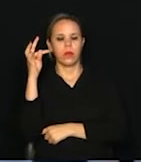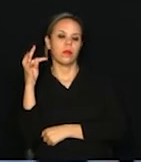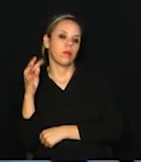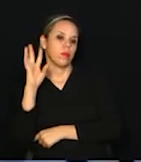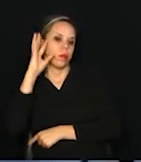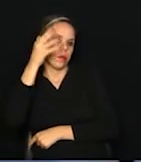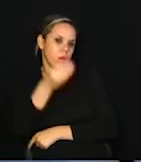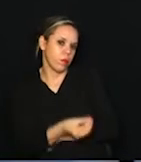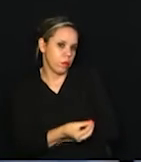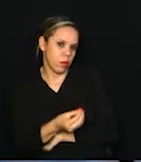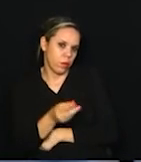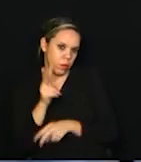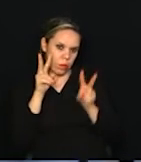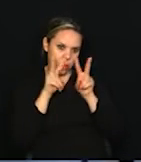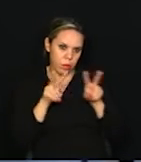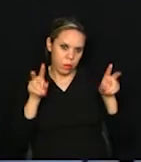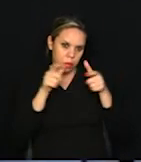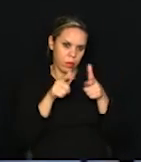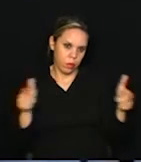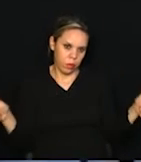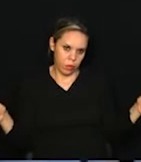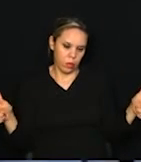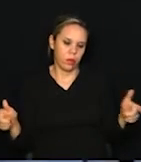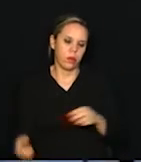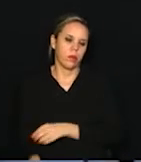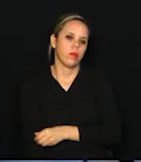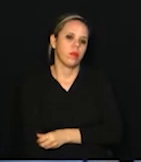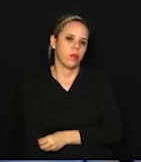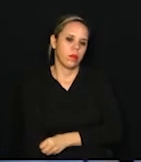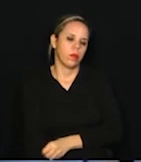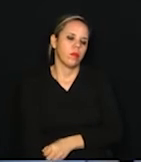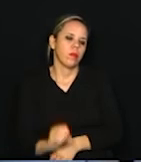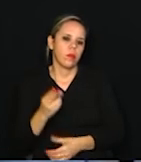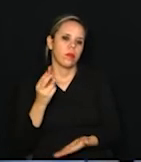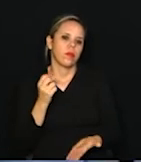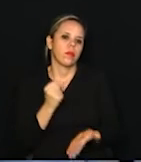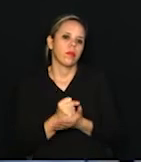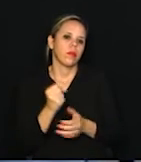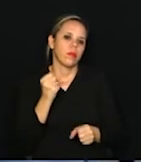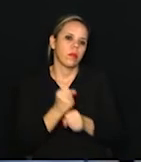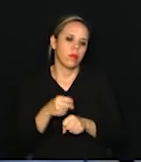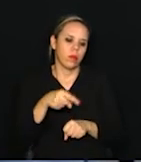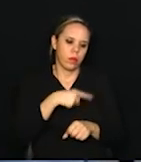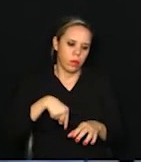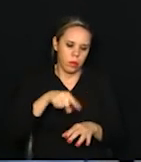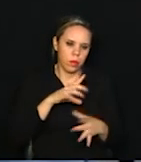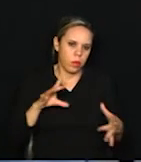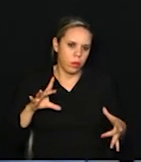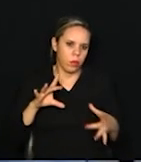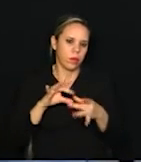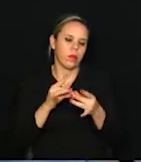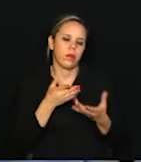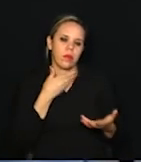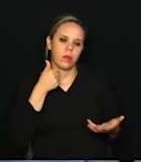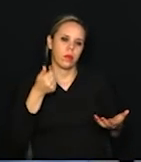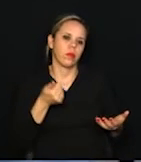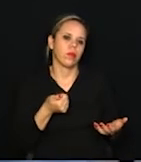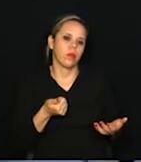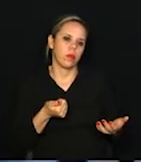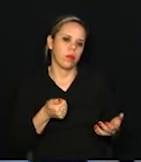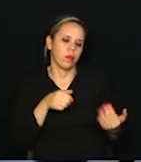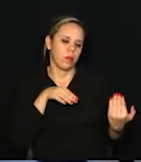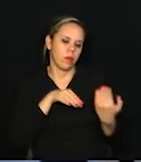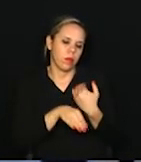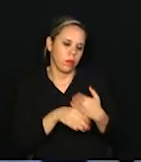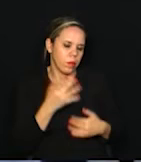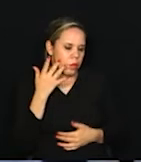entendendo numa visão mais larga que recape asfáltico estaria vinculado a uma melhor qualidade do trânsito,